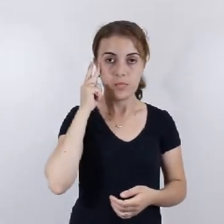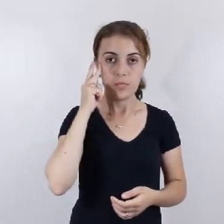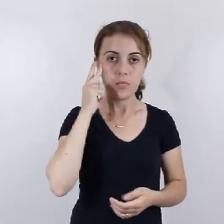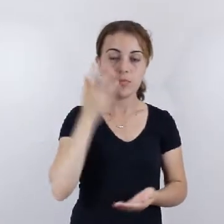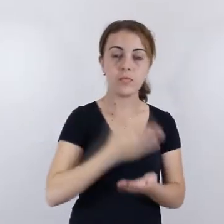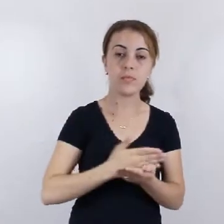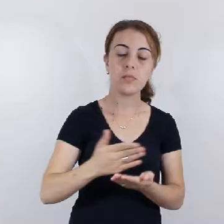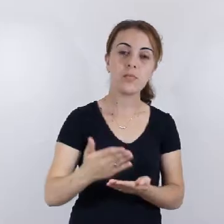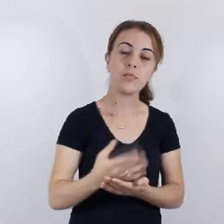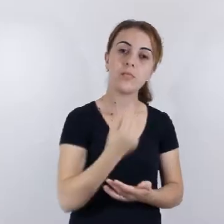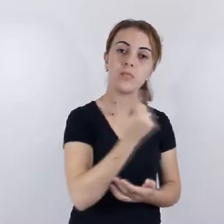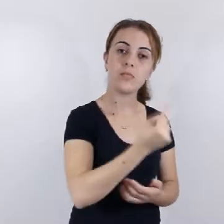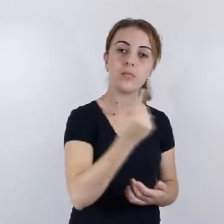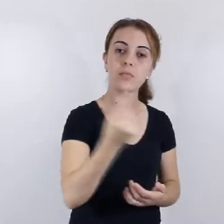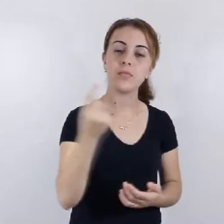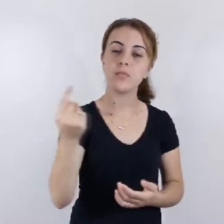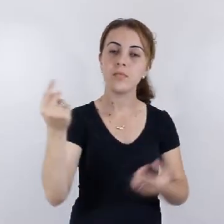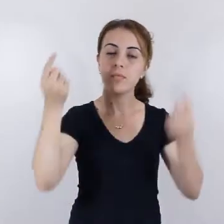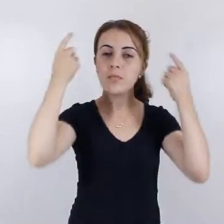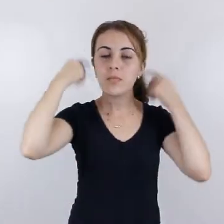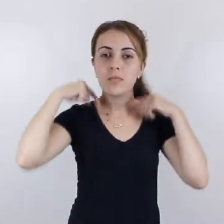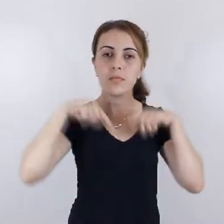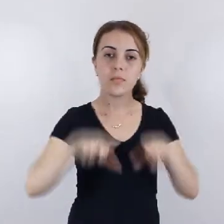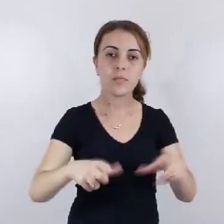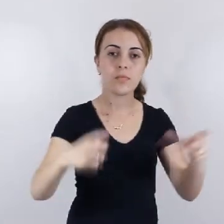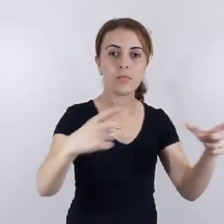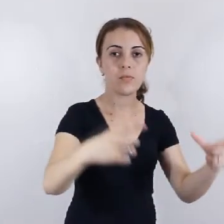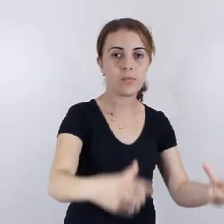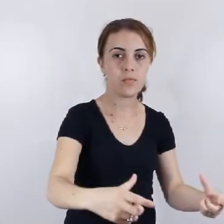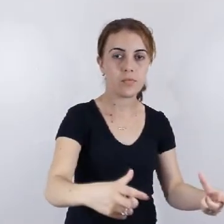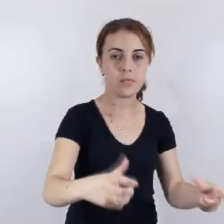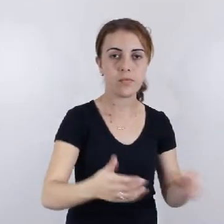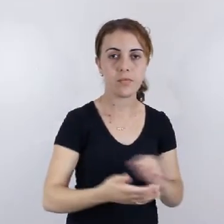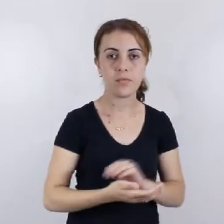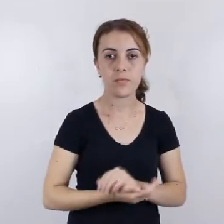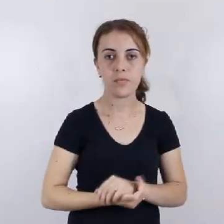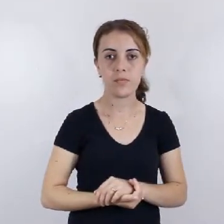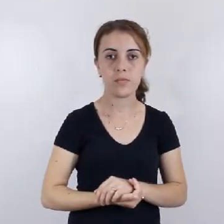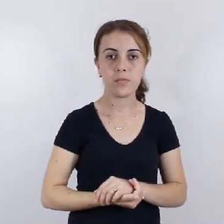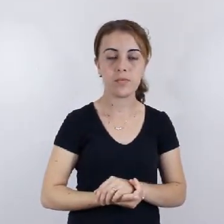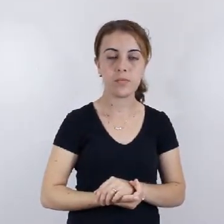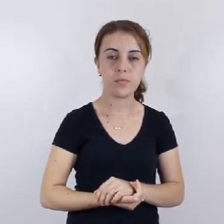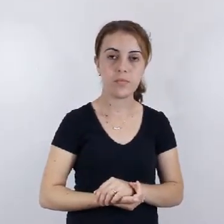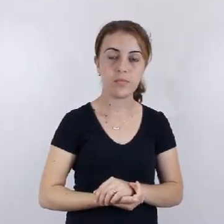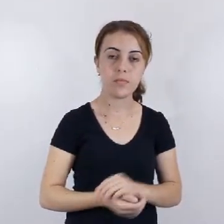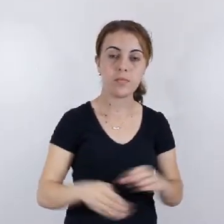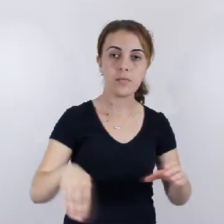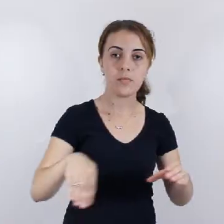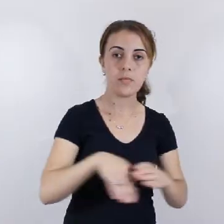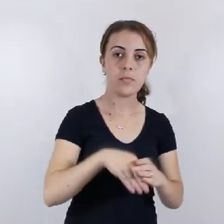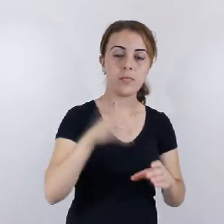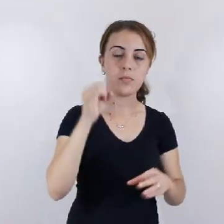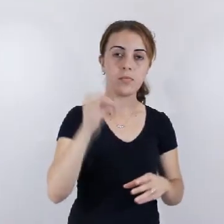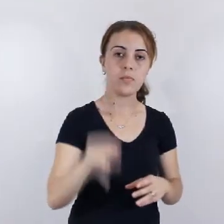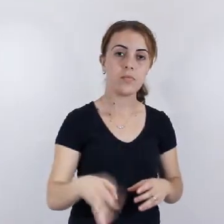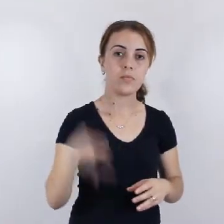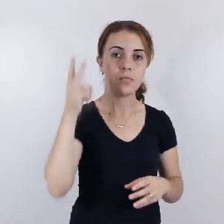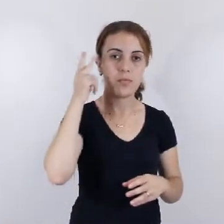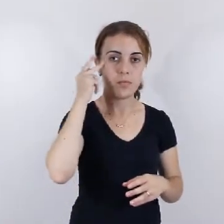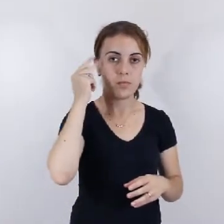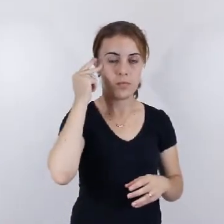povos antigos passaram a fazer a contagem das ovelhas que possuíam em seus rebanhos. O conjunto dos